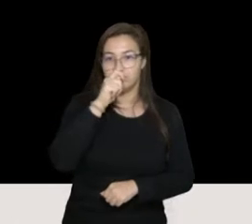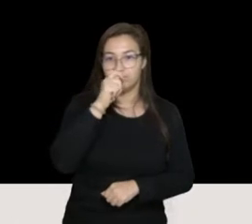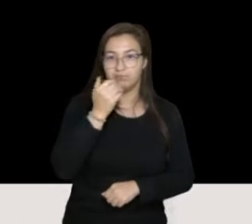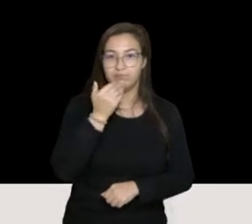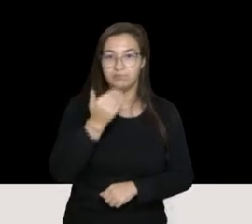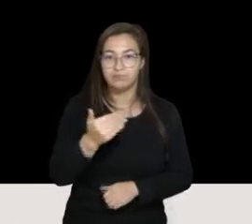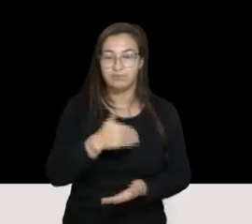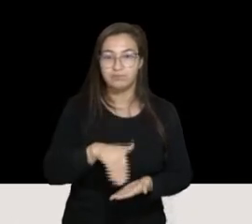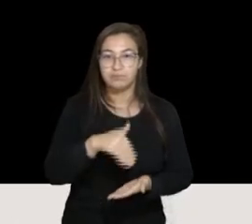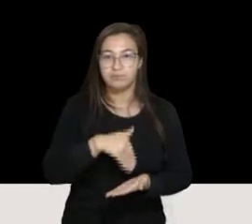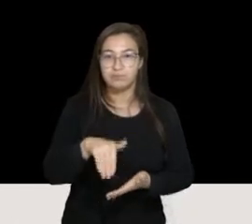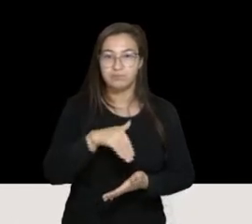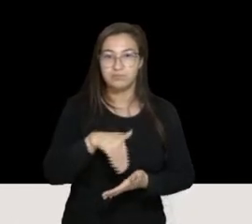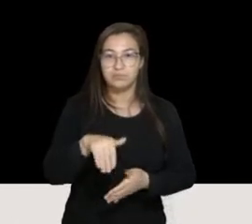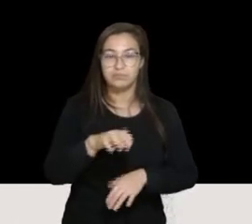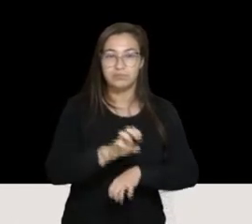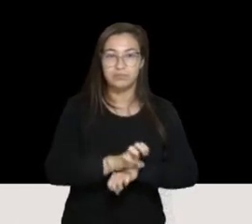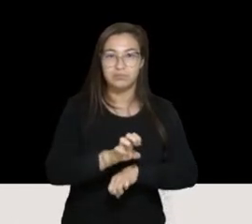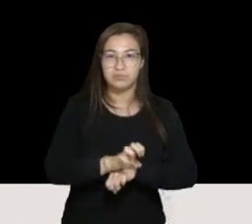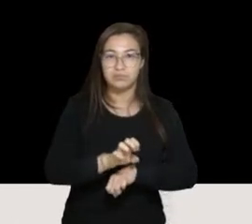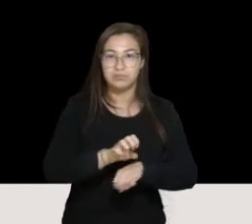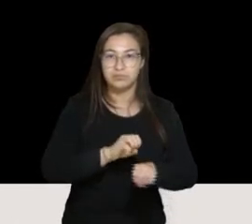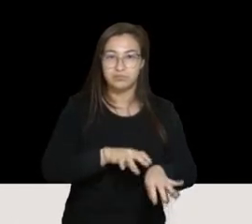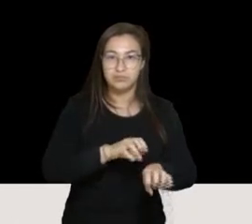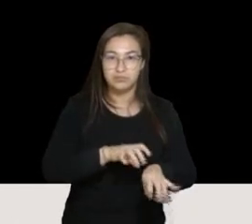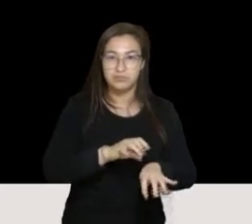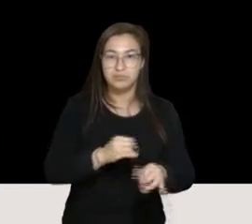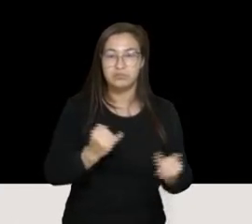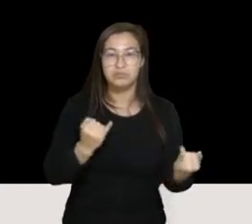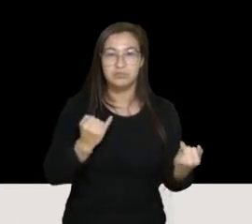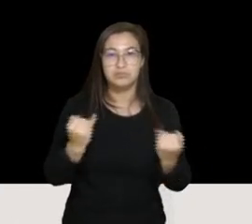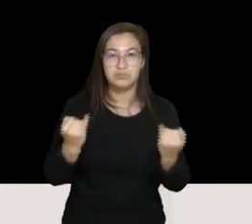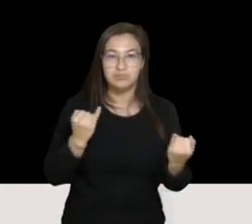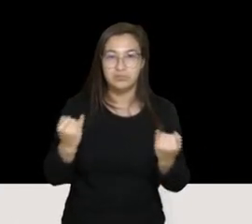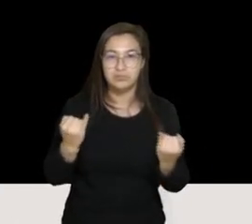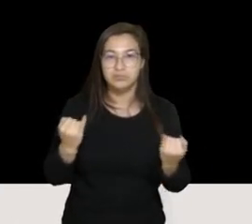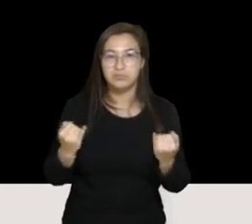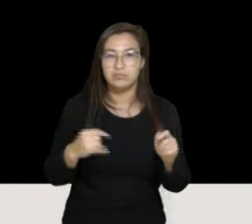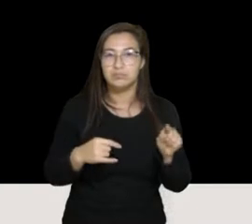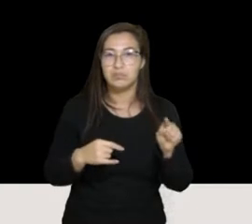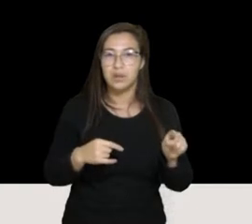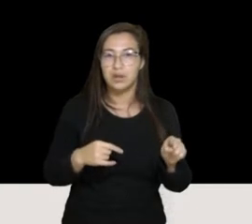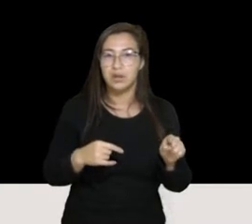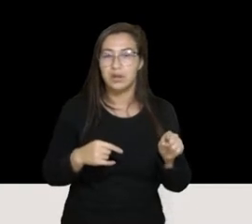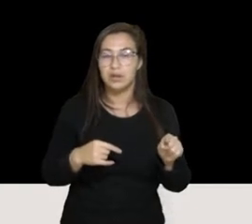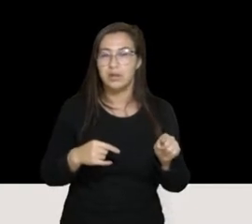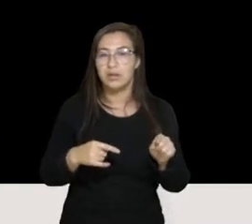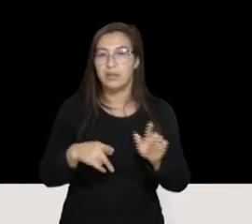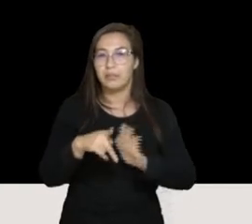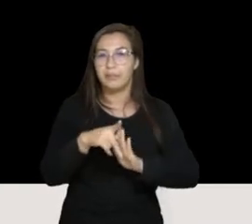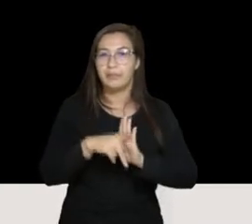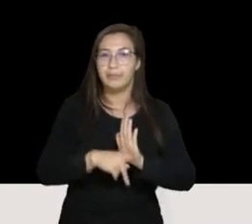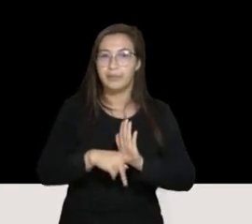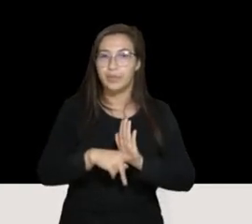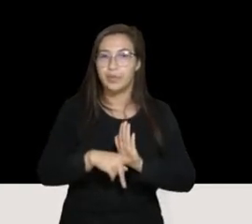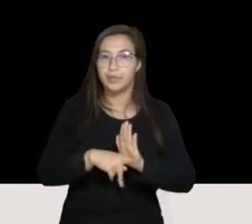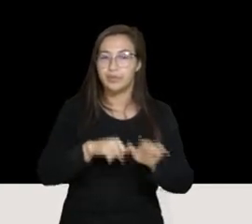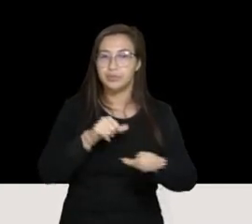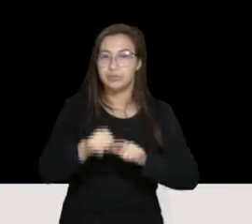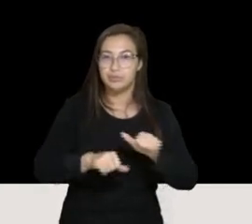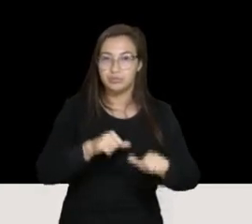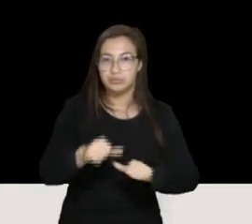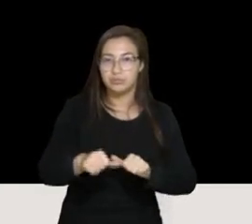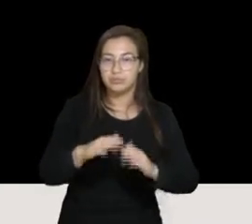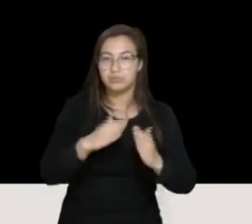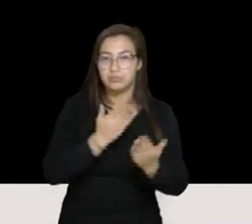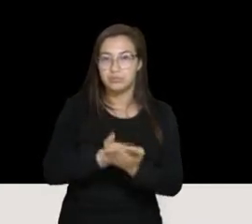solicitando ao secretário de Estado da Educação informações acerca das correções no projeto de reforma